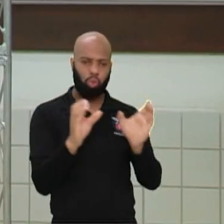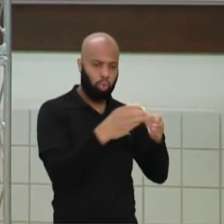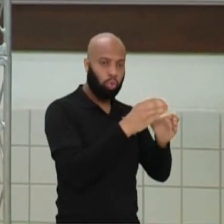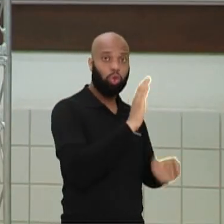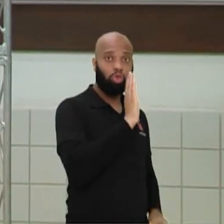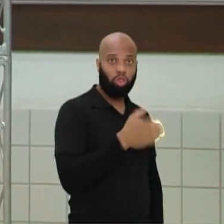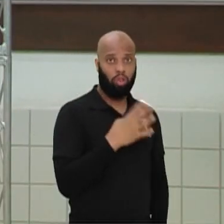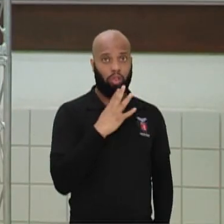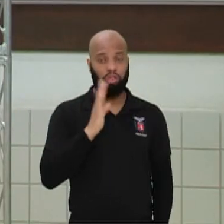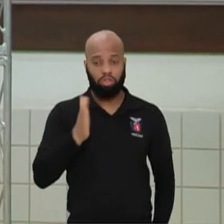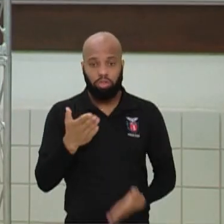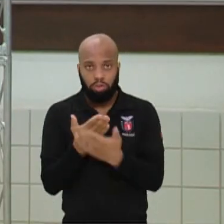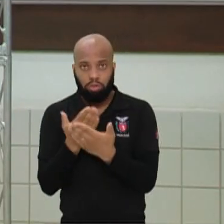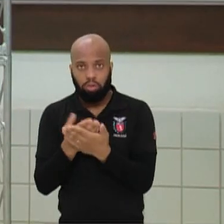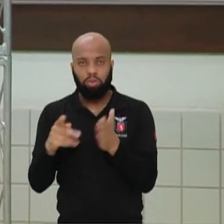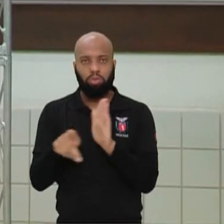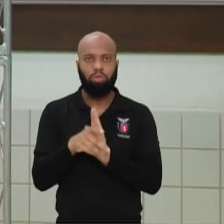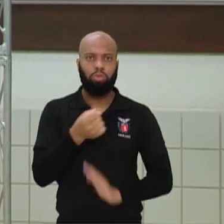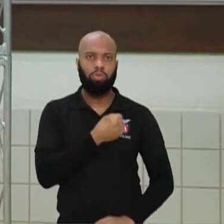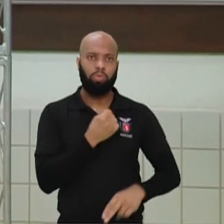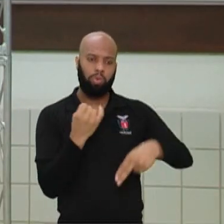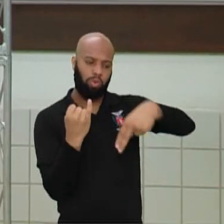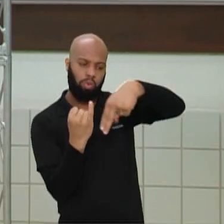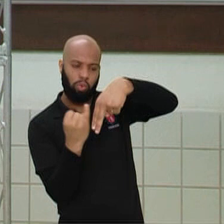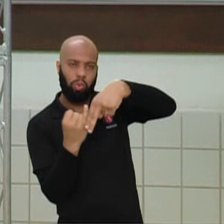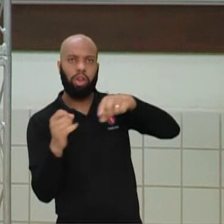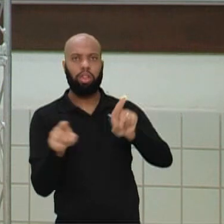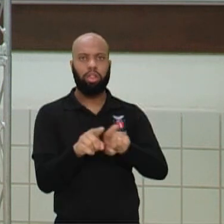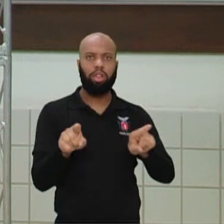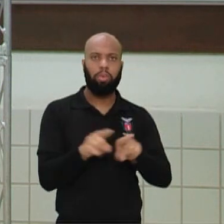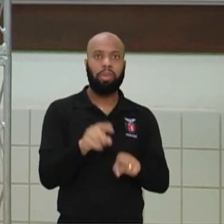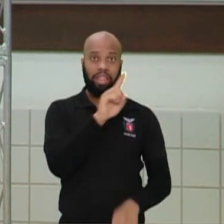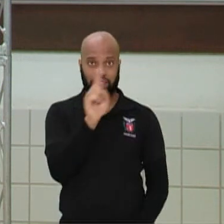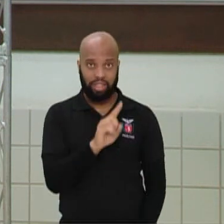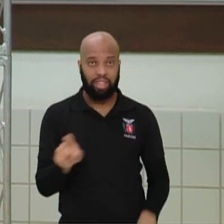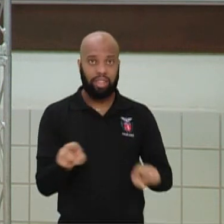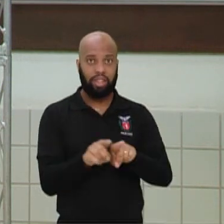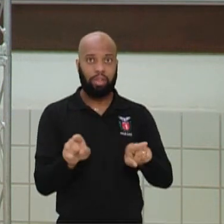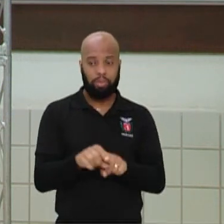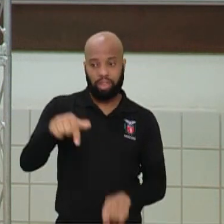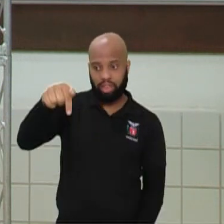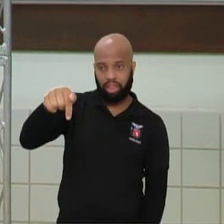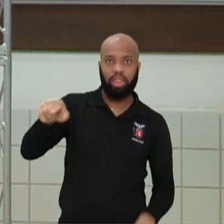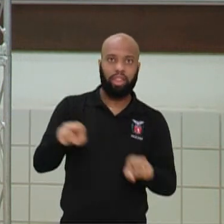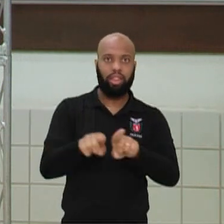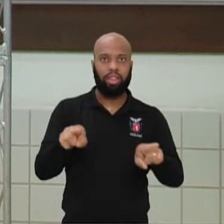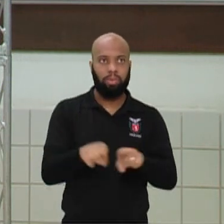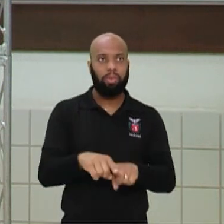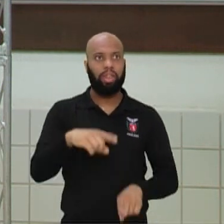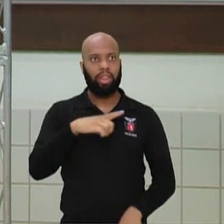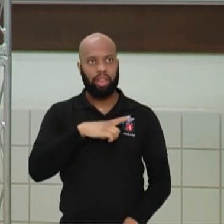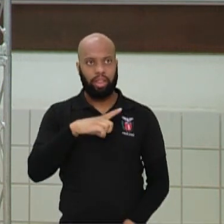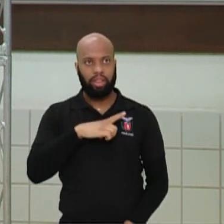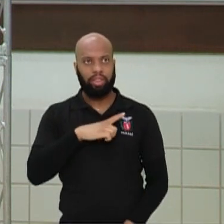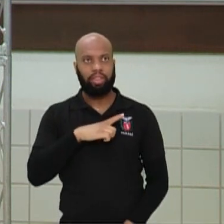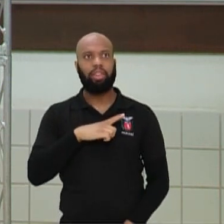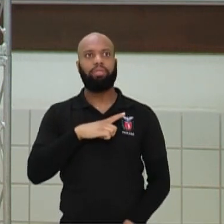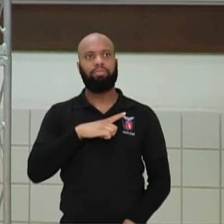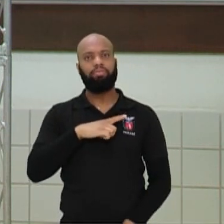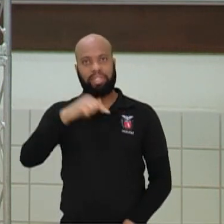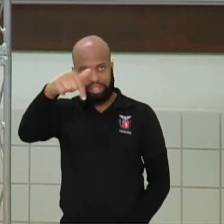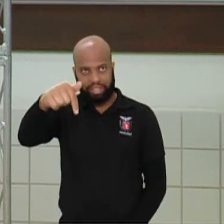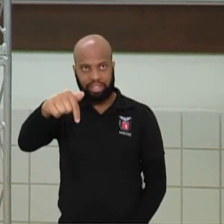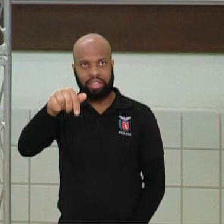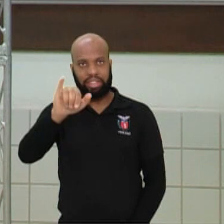já conhecemos, os conjuntos dos números naturais, inteiros, racionais, irracionais e reais, os números